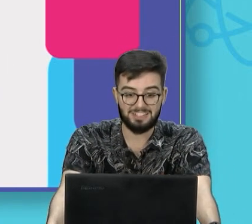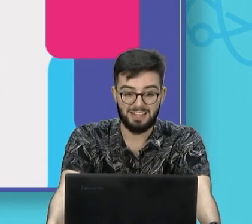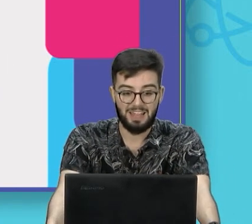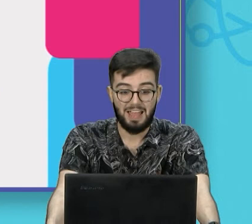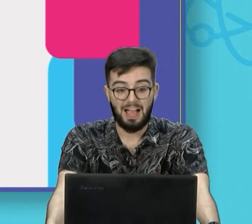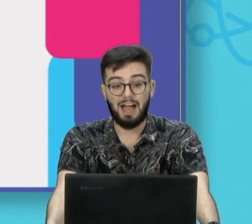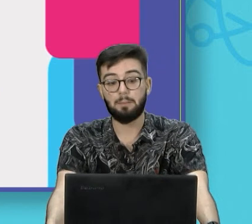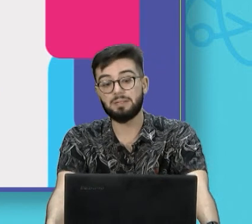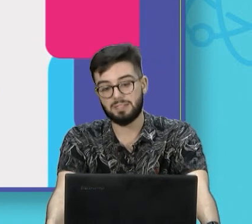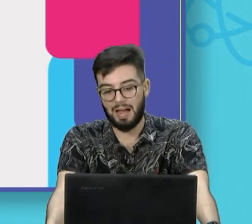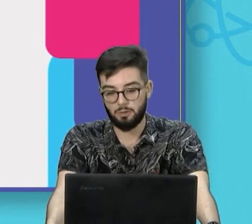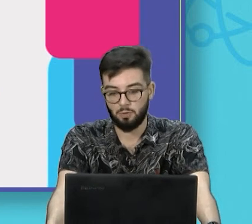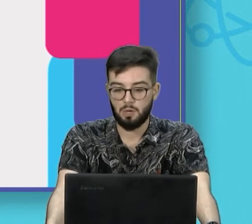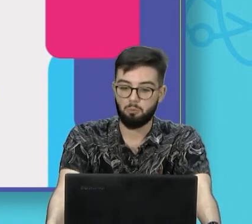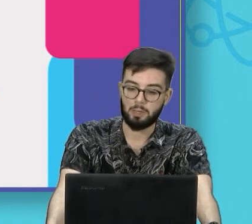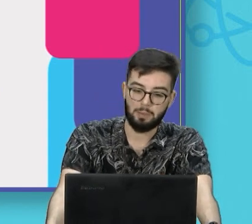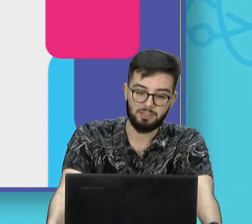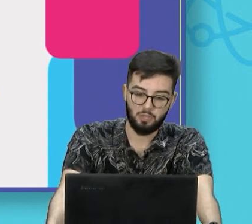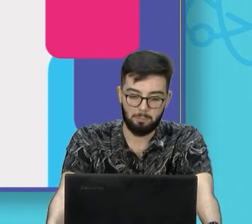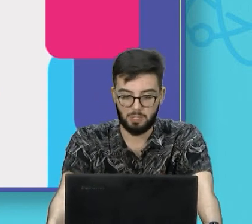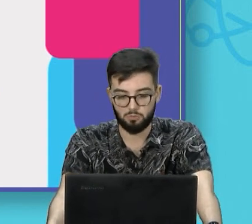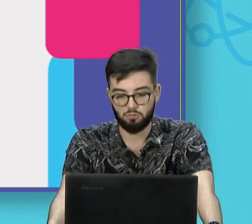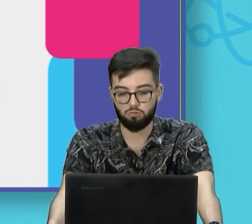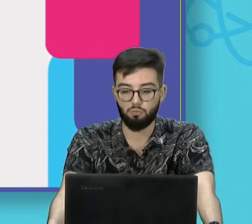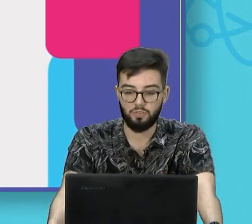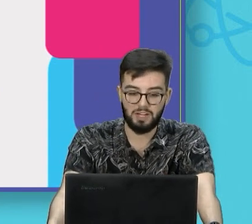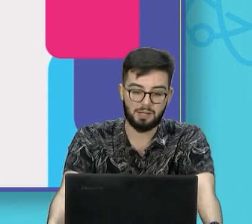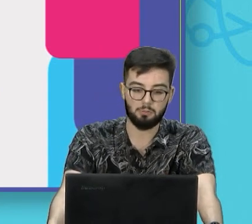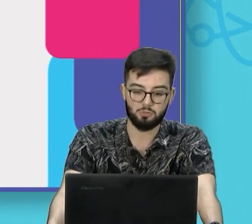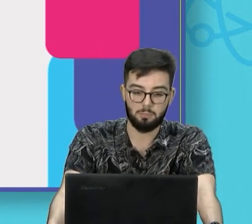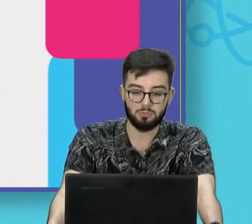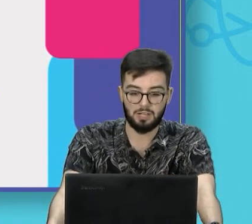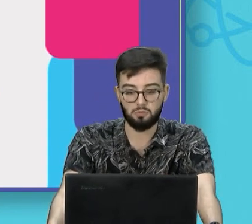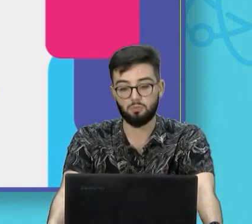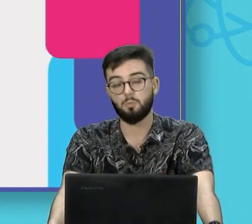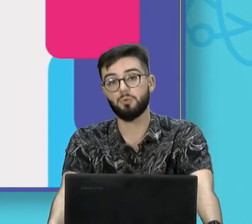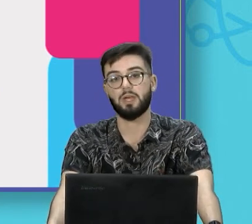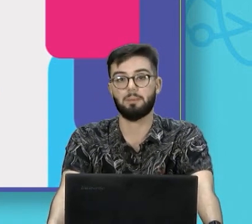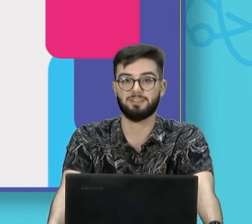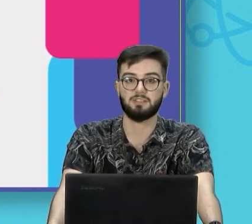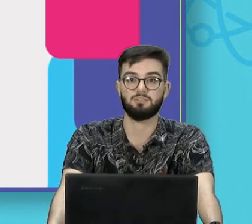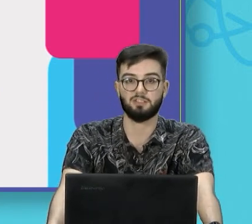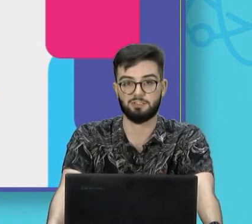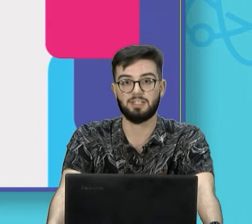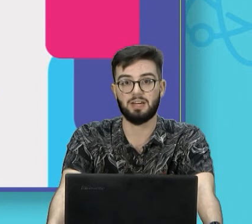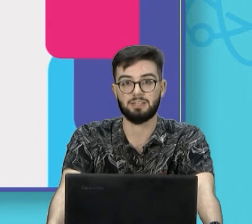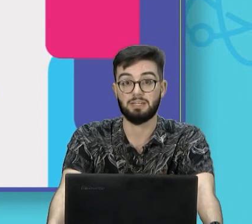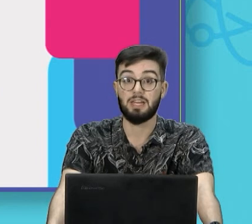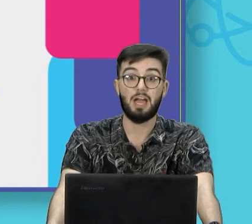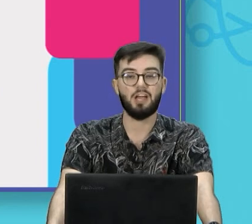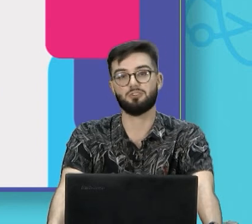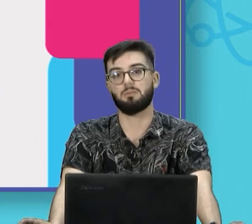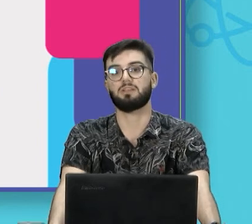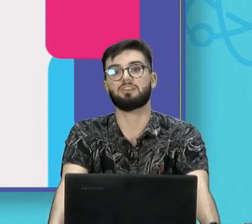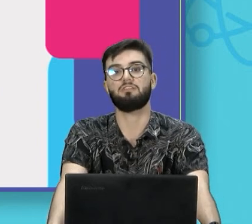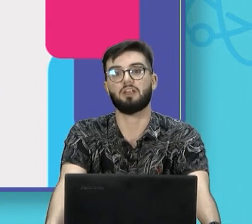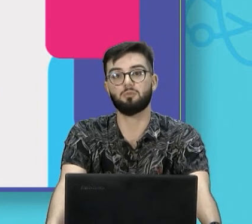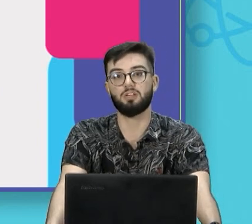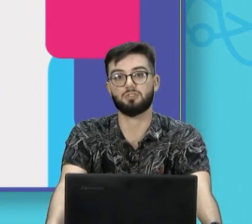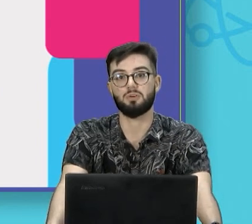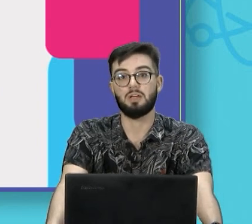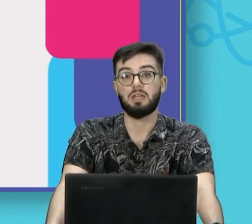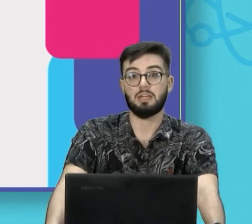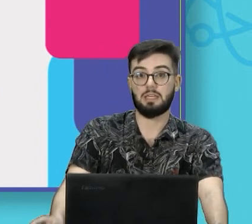letra C arbitrário porque permite o Imperador dissolver a câmara dos deputados ou poder representativo da sociedade é justamente